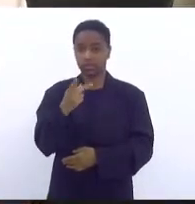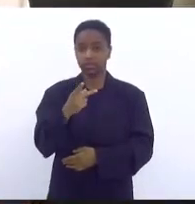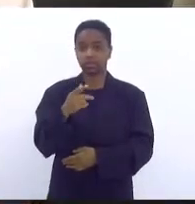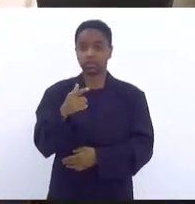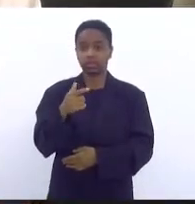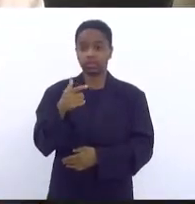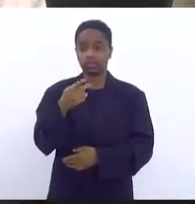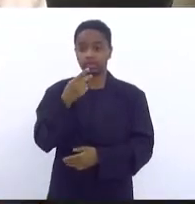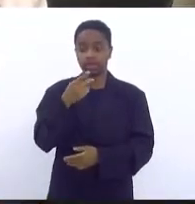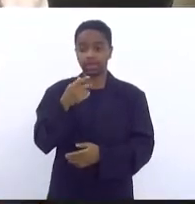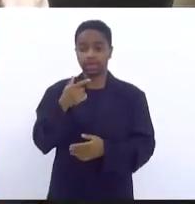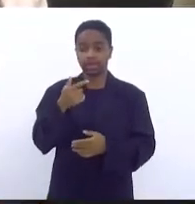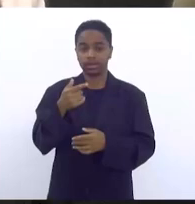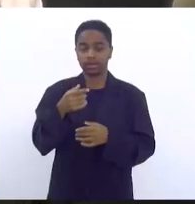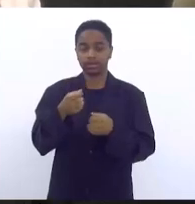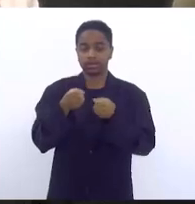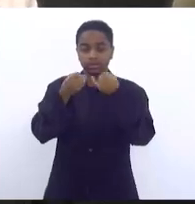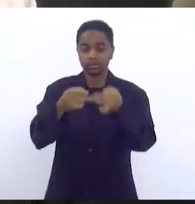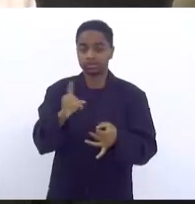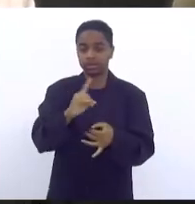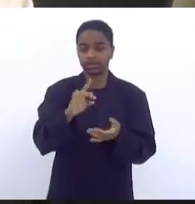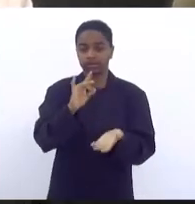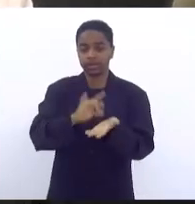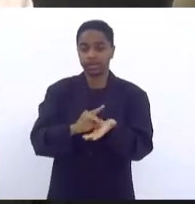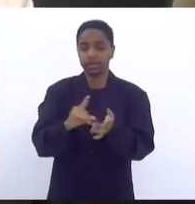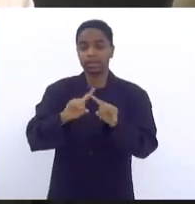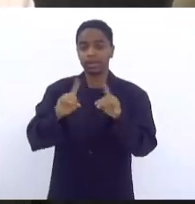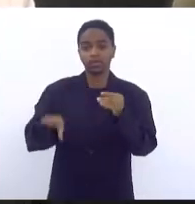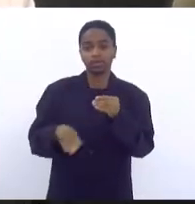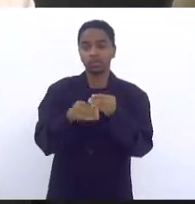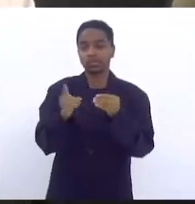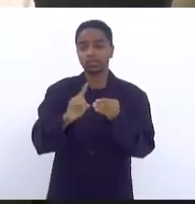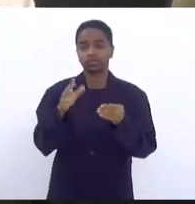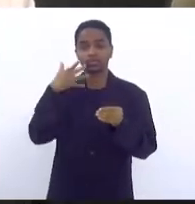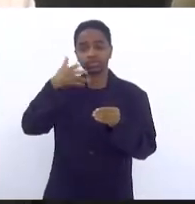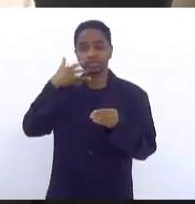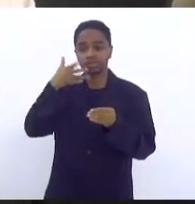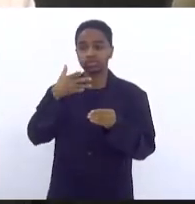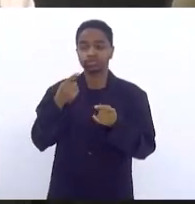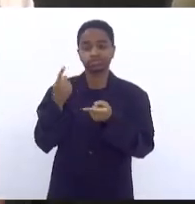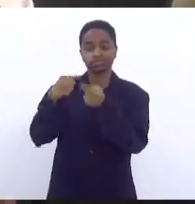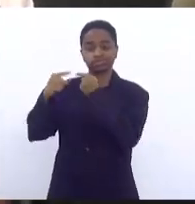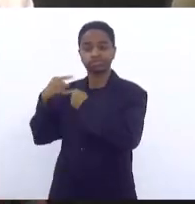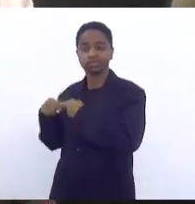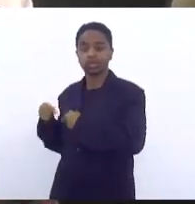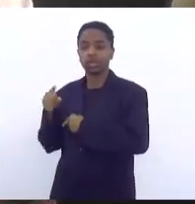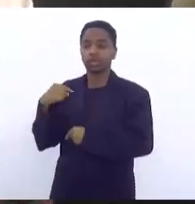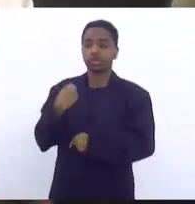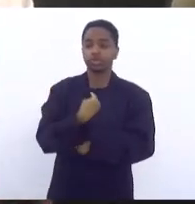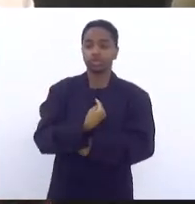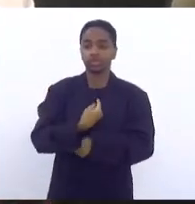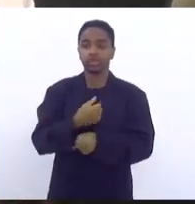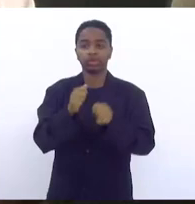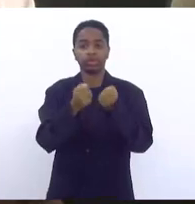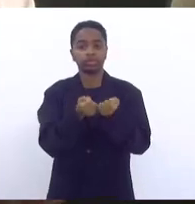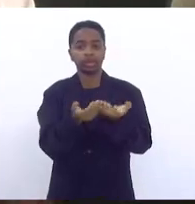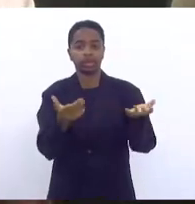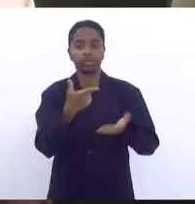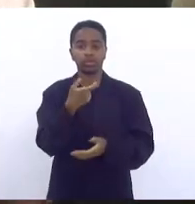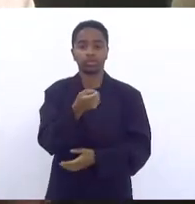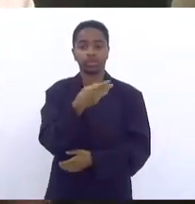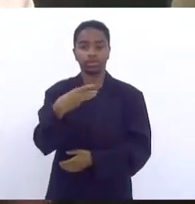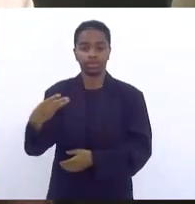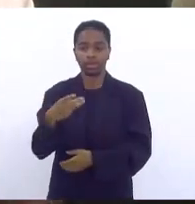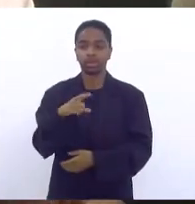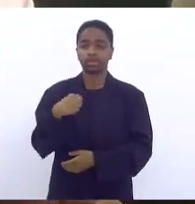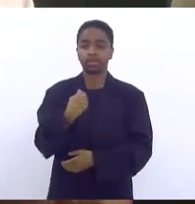2 minutos para falar e que não incorporaram um discurso que é prospectivo né Nós vamos universalizar 2033